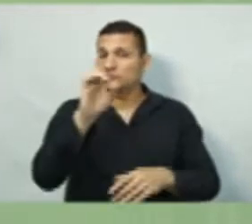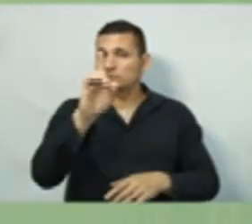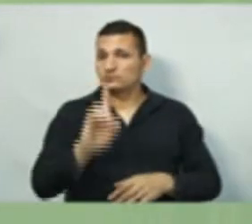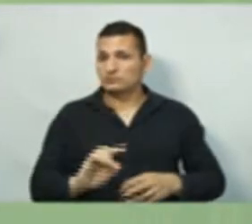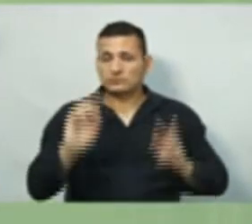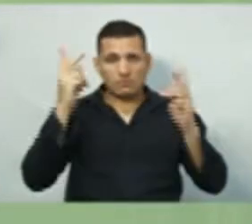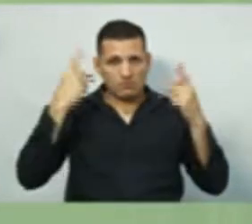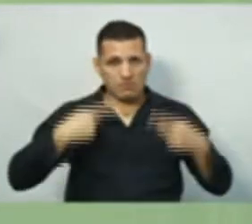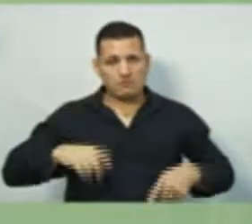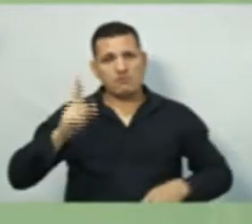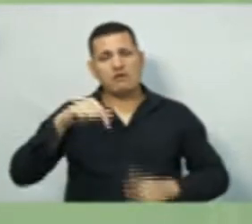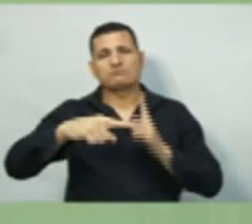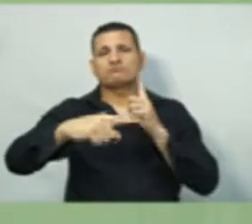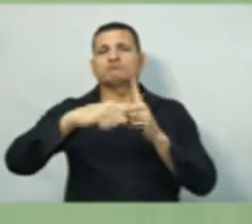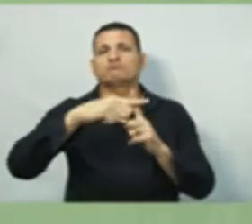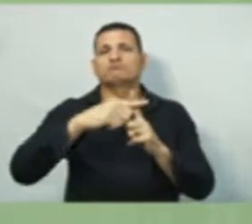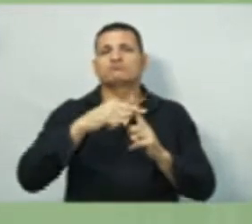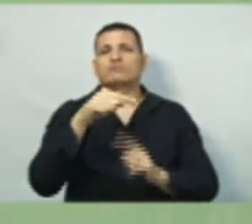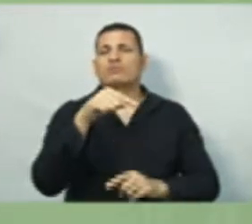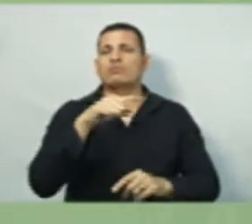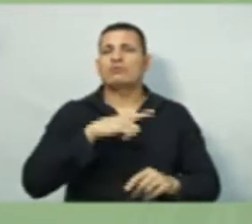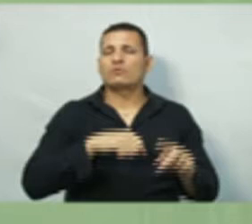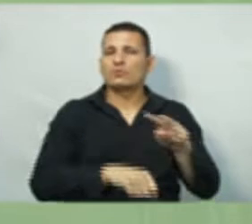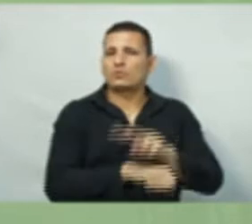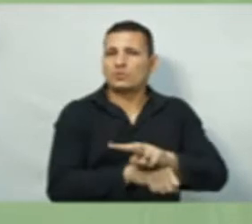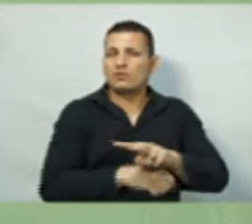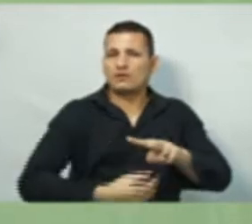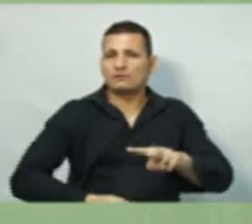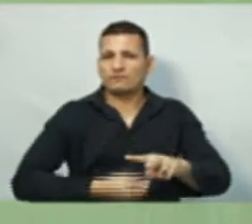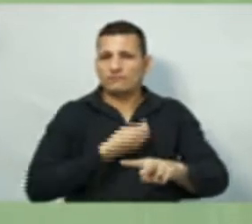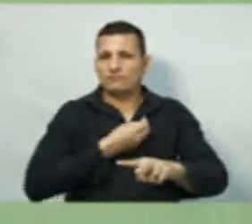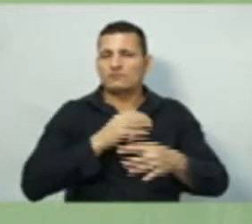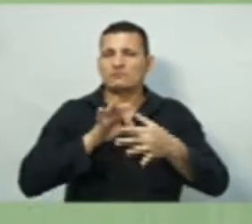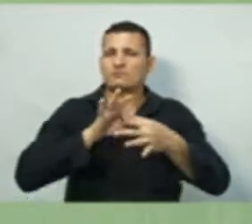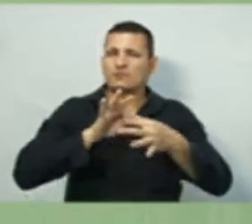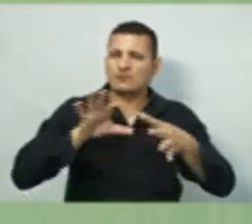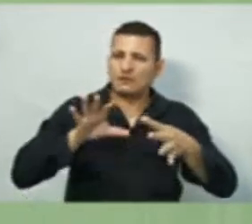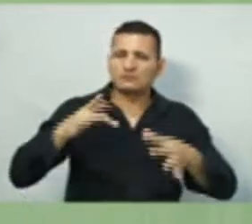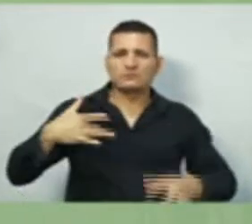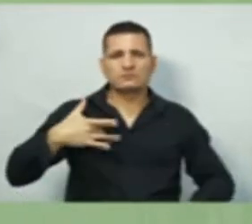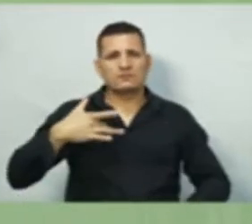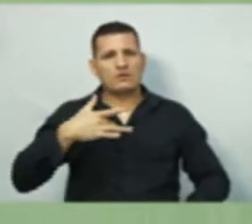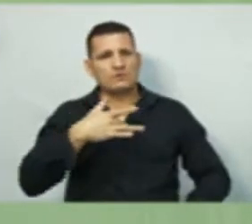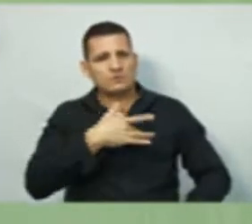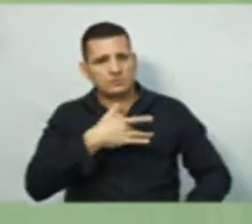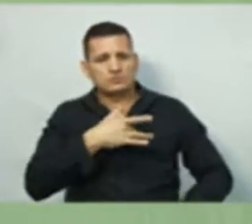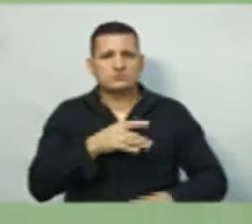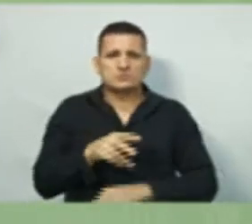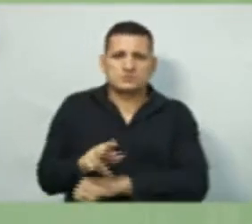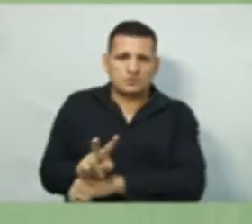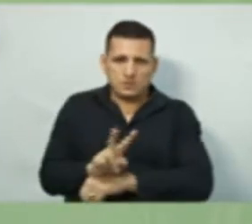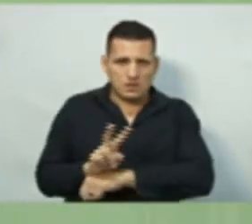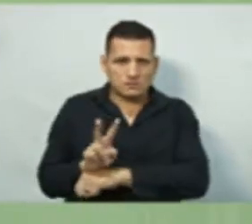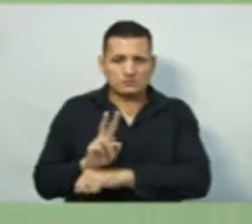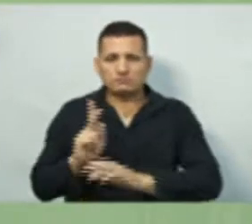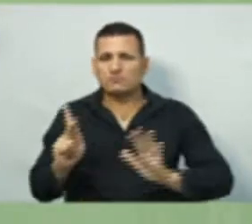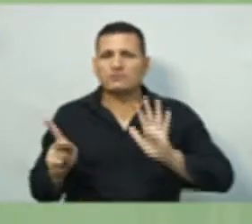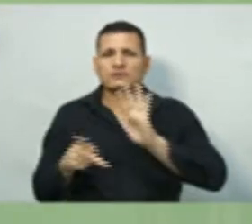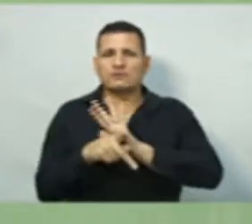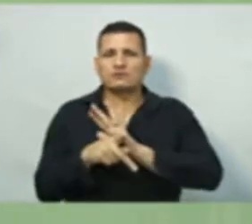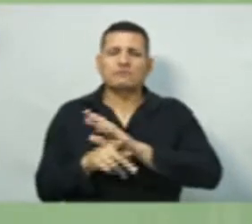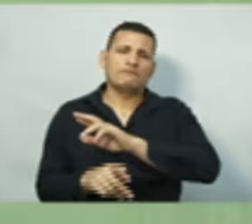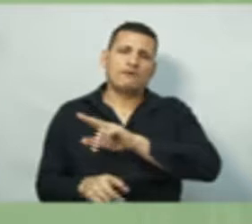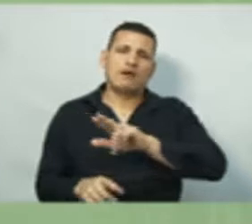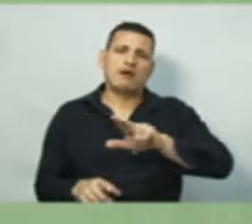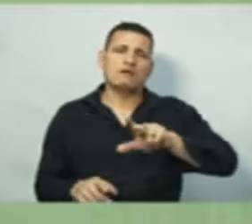positivos, protegem a vida, a liberdade, a saúde, a segurança, a propriedade e muitas outras coisas. Eles estão na